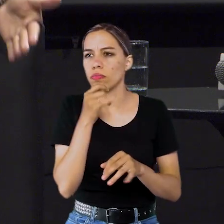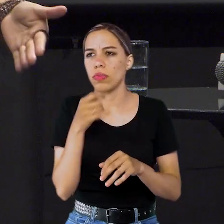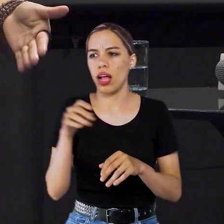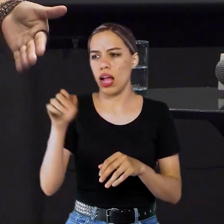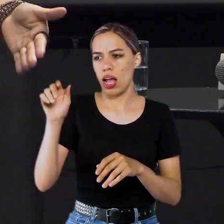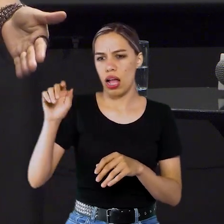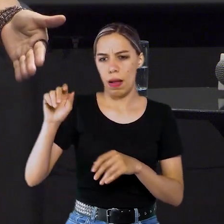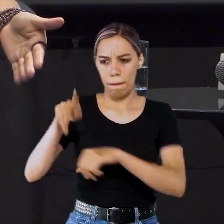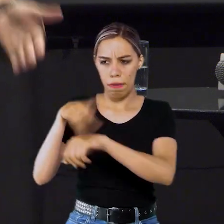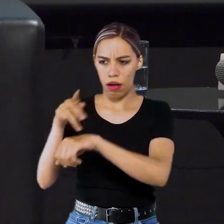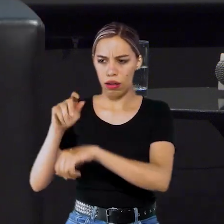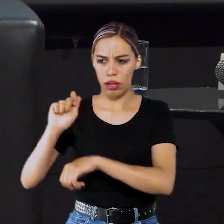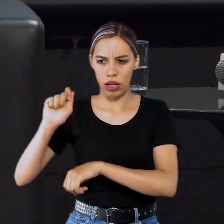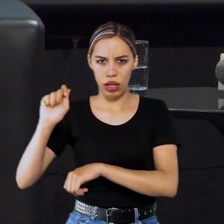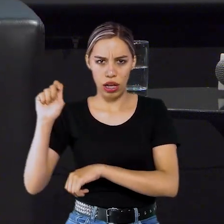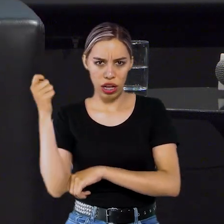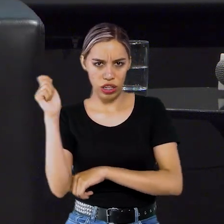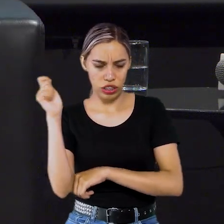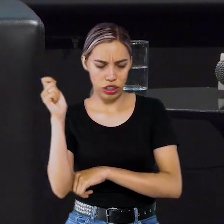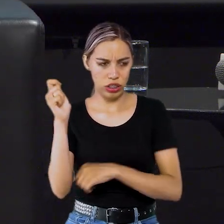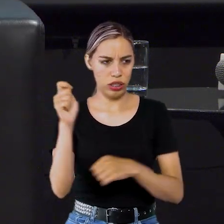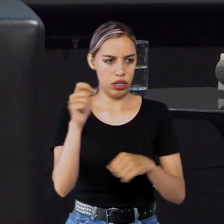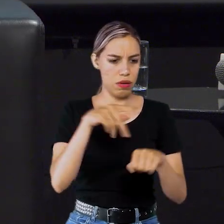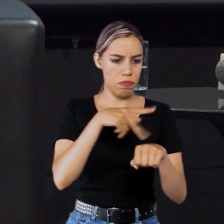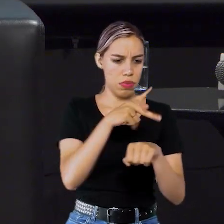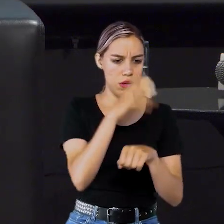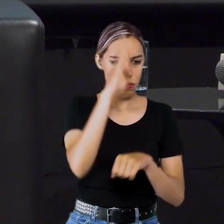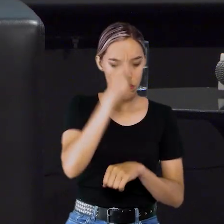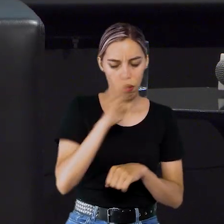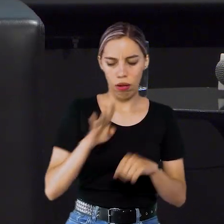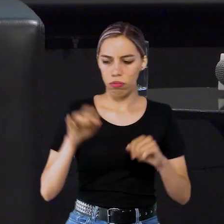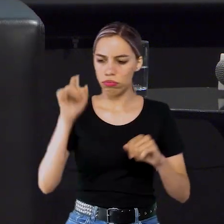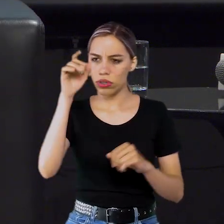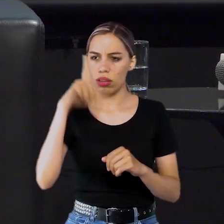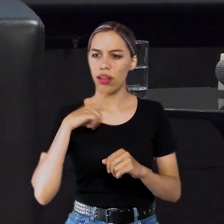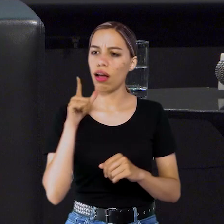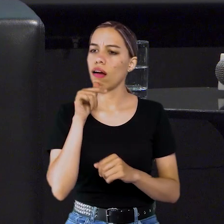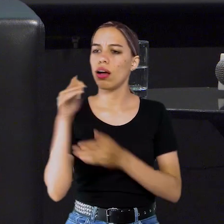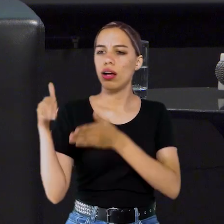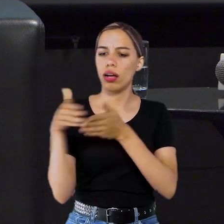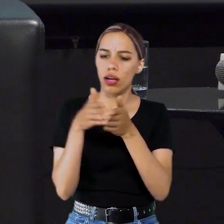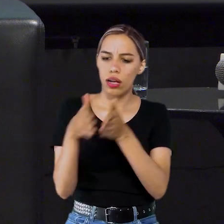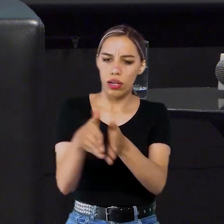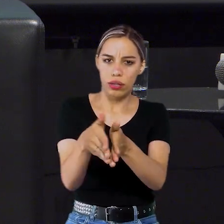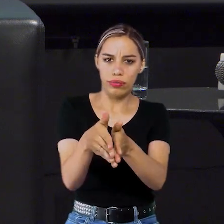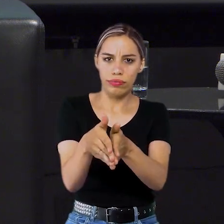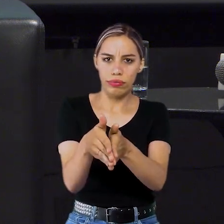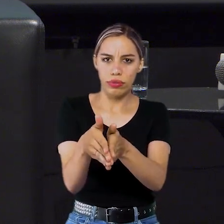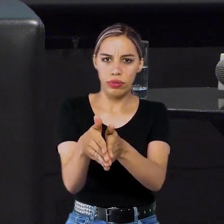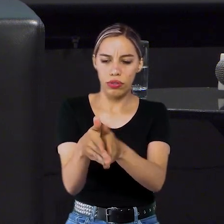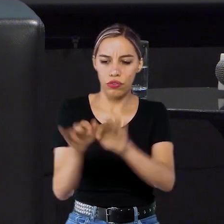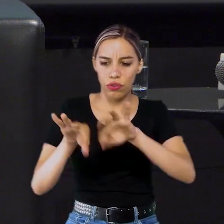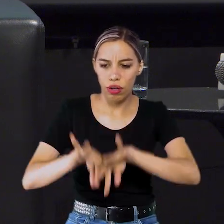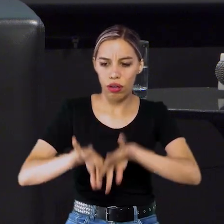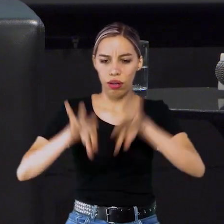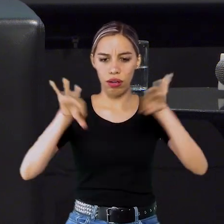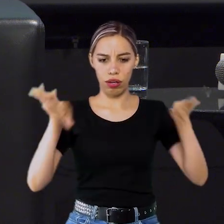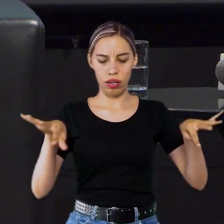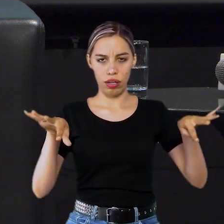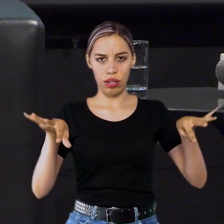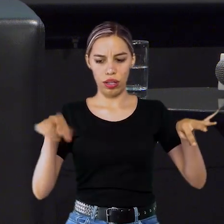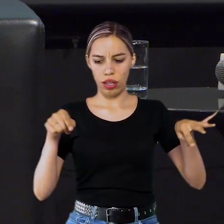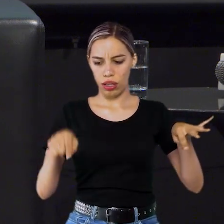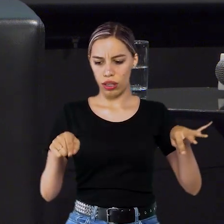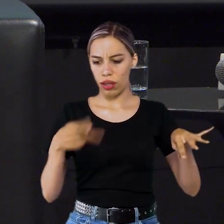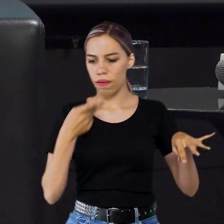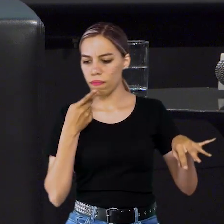pula aqui, estão falando Guarani. Você passa para cá, estão falando Guarani. Mas dividiram, são países diferentes. Então,